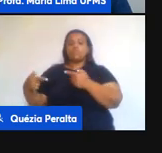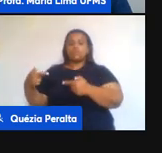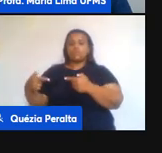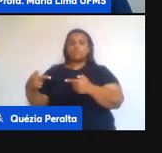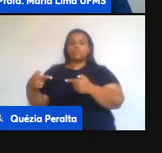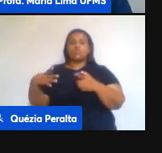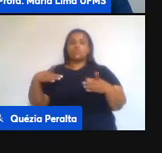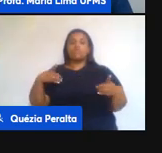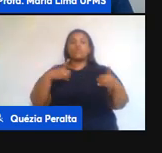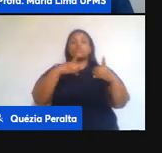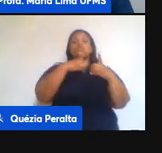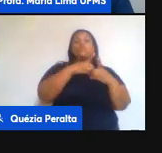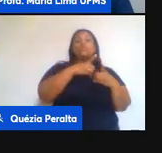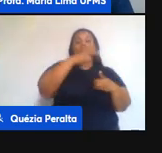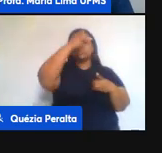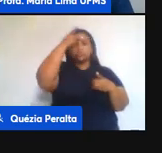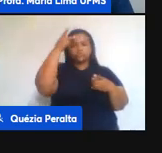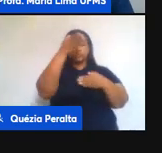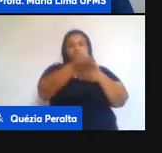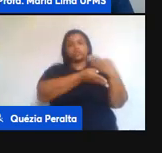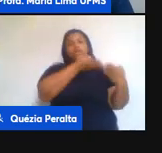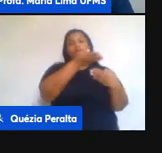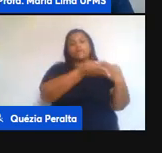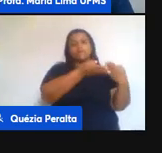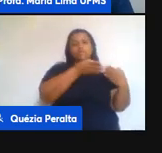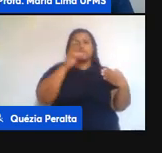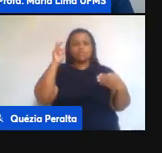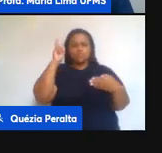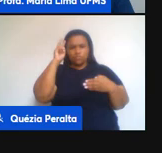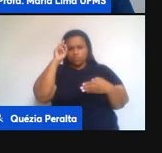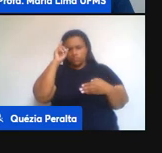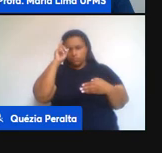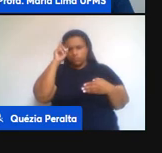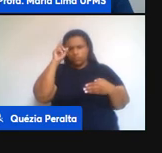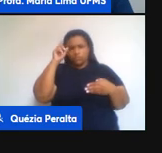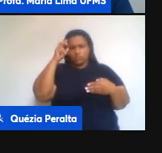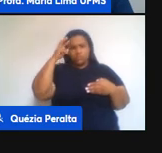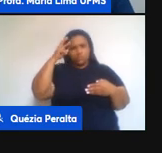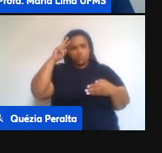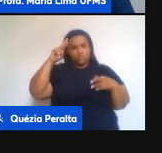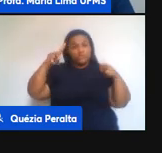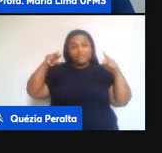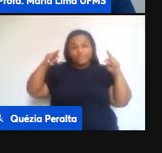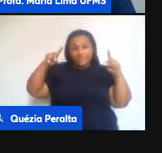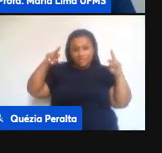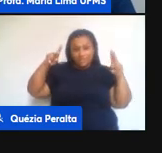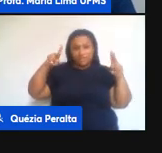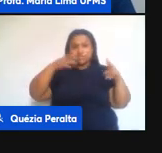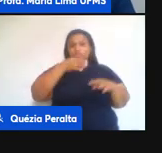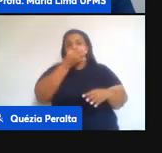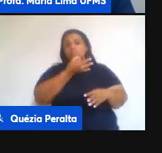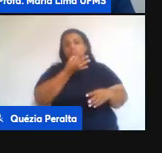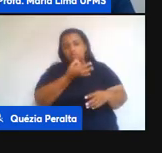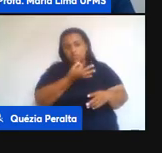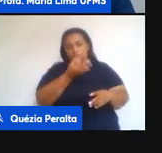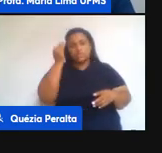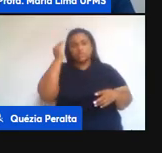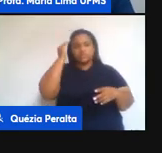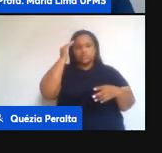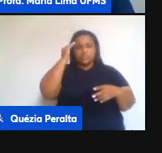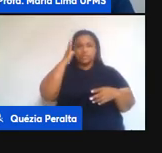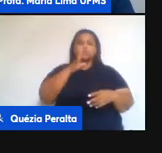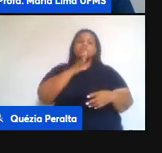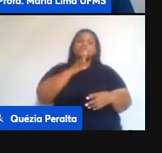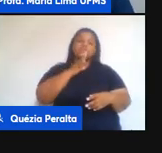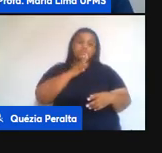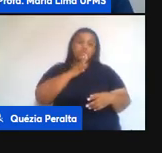de sujeitos e com diferentes saberes e opiniões. E em torno de questões filosóficas.